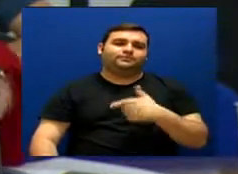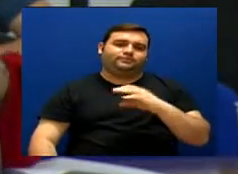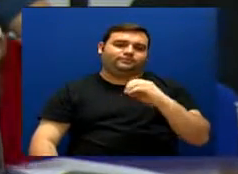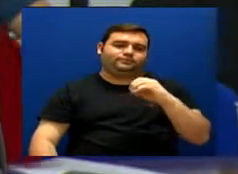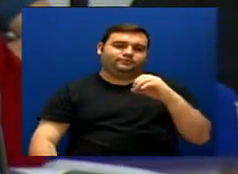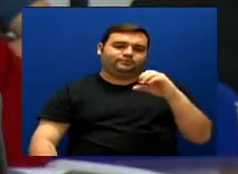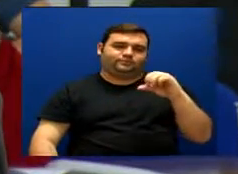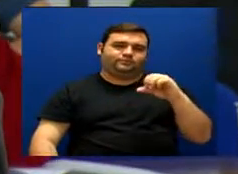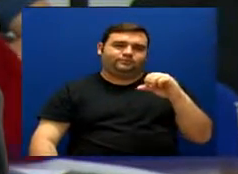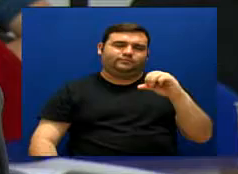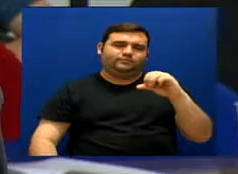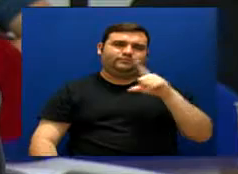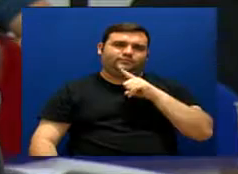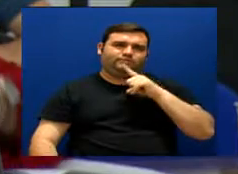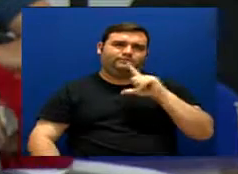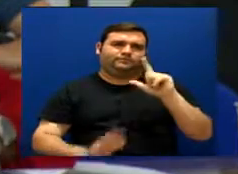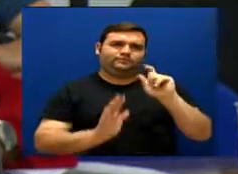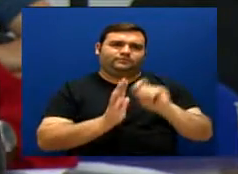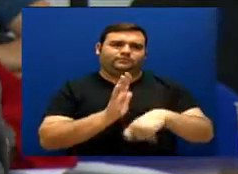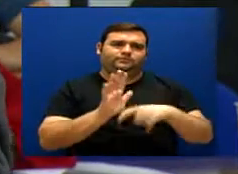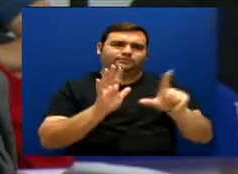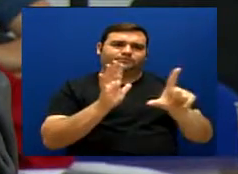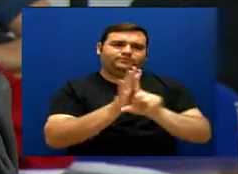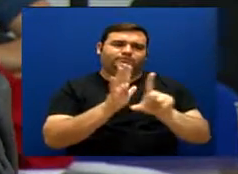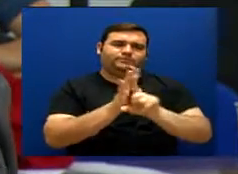2009, fizemos aqui uma lei